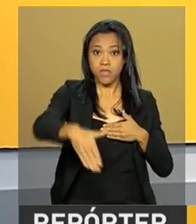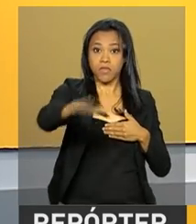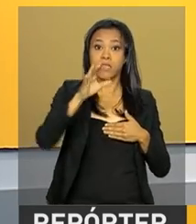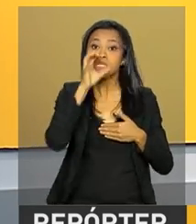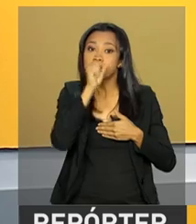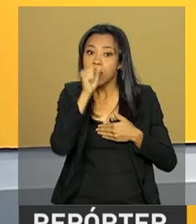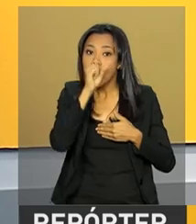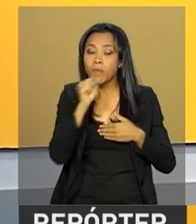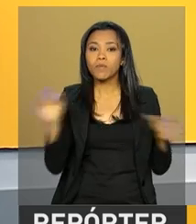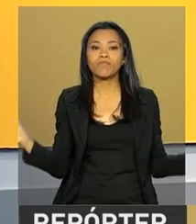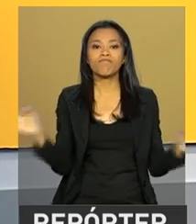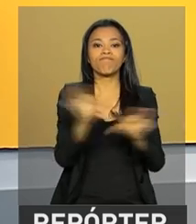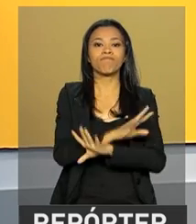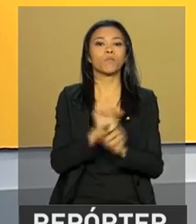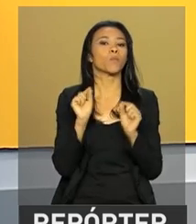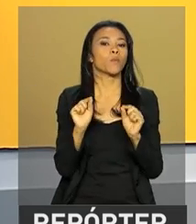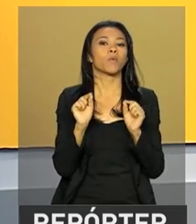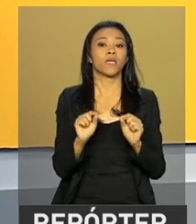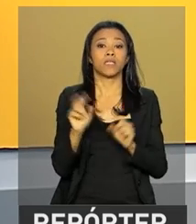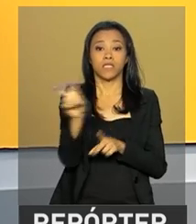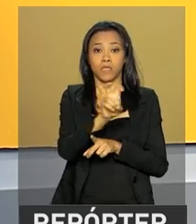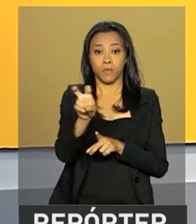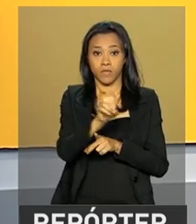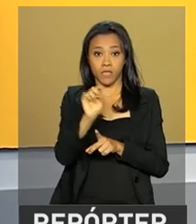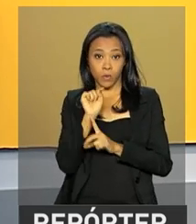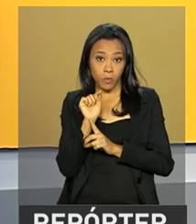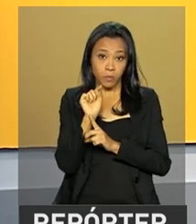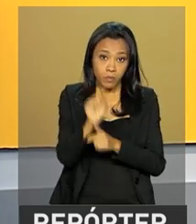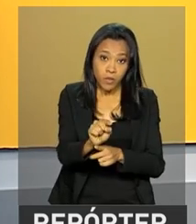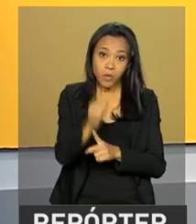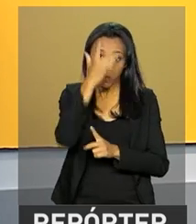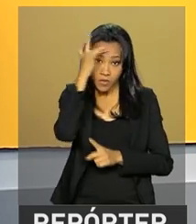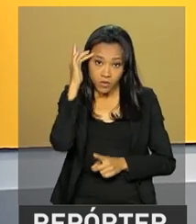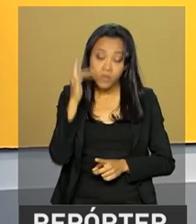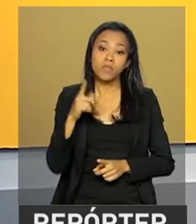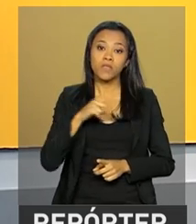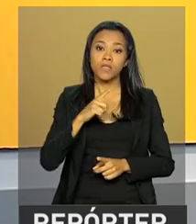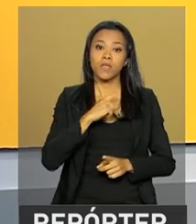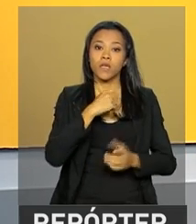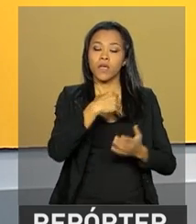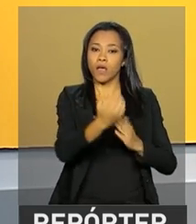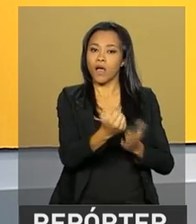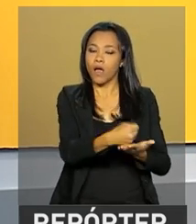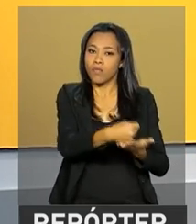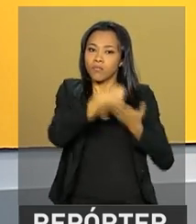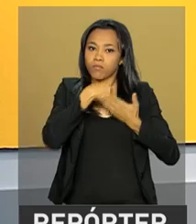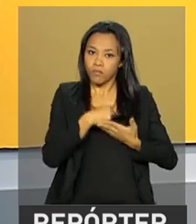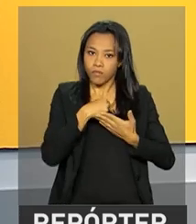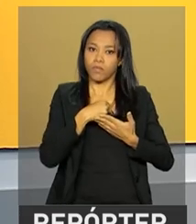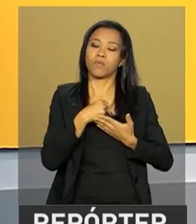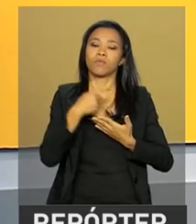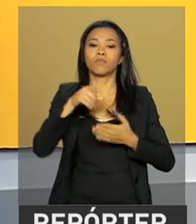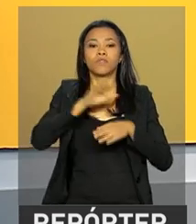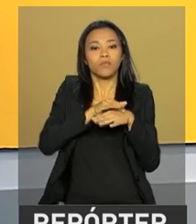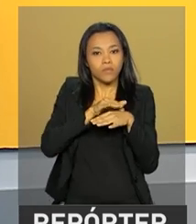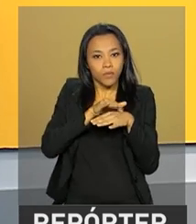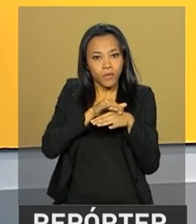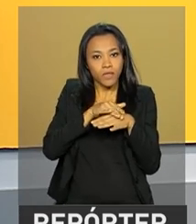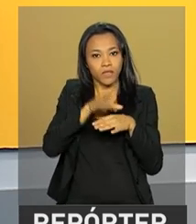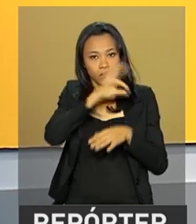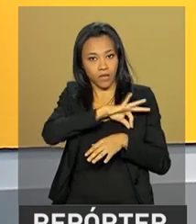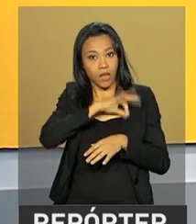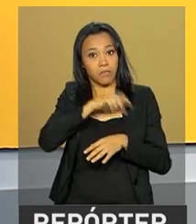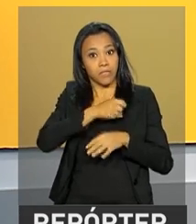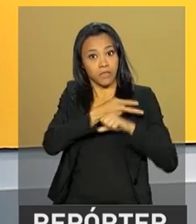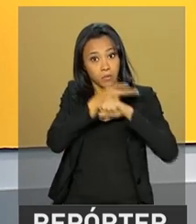prazo para que 55 mil beneficiários do Auxílio Doença entrem em contato com o INSS para